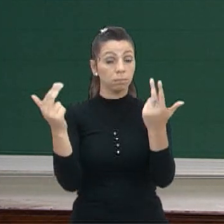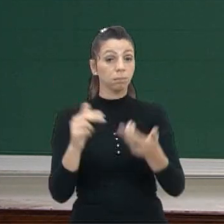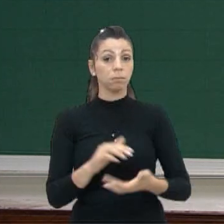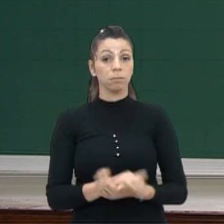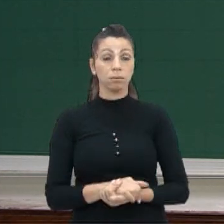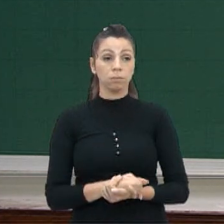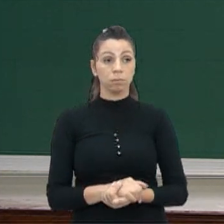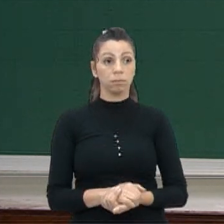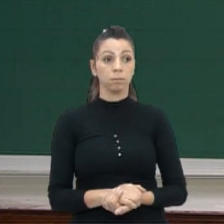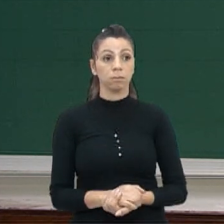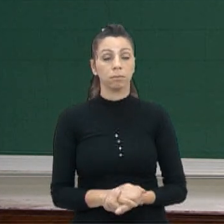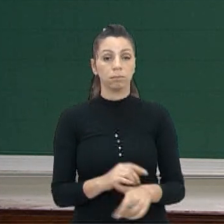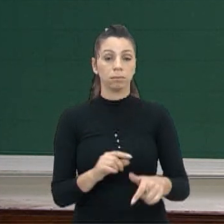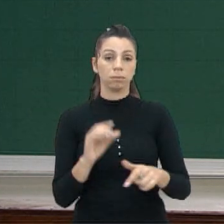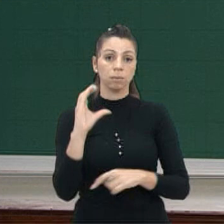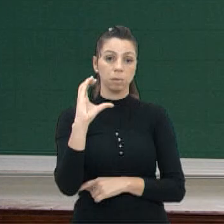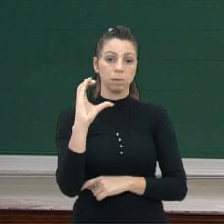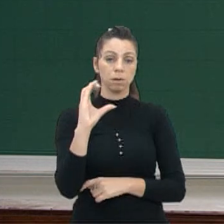E a letra C?